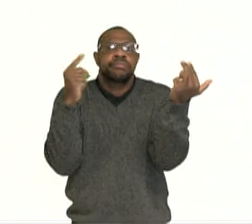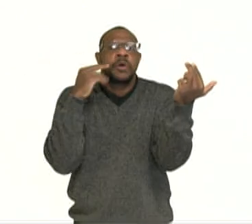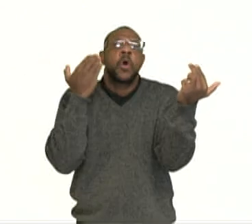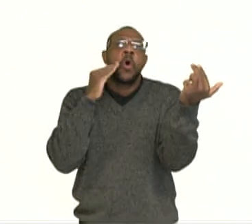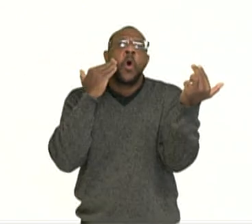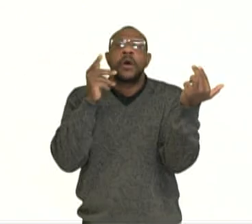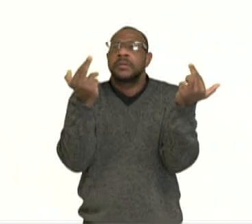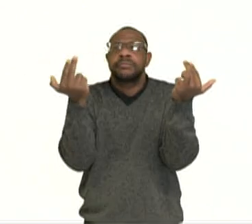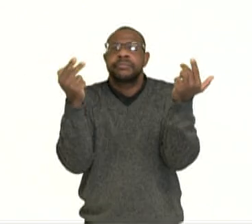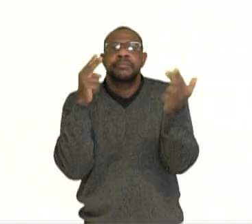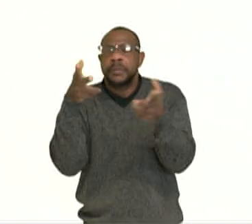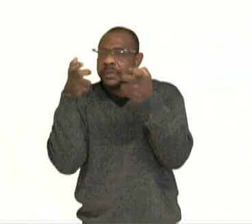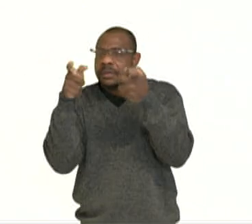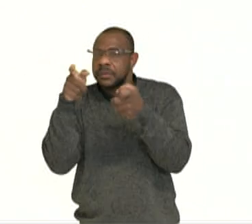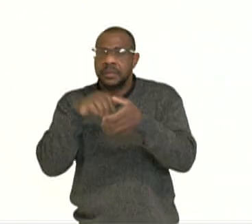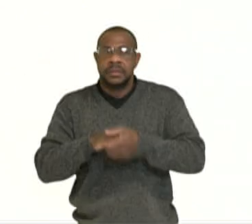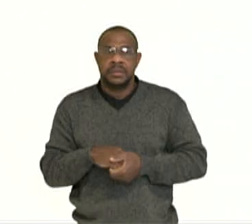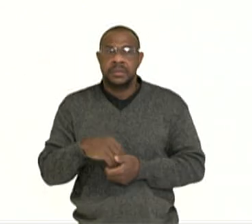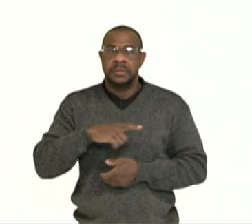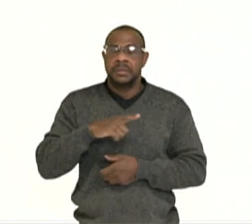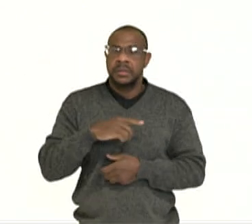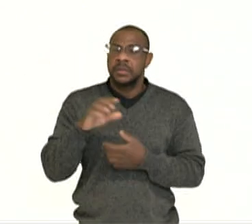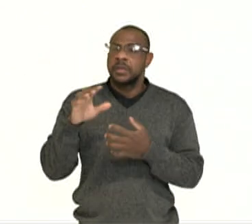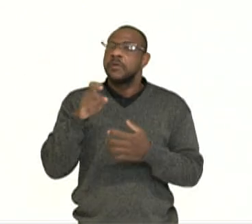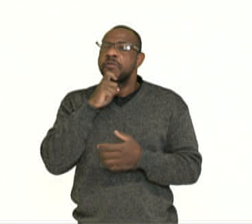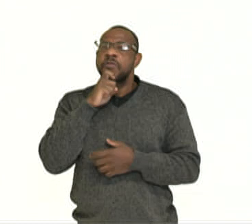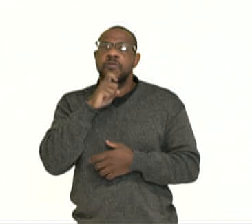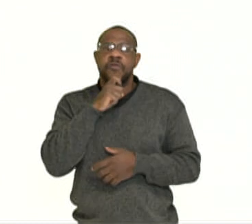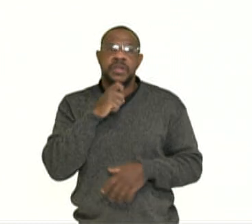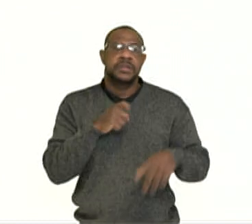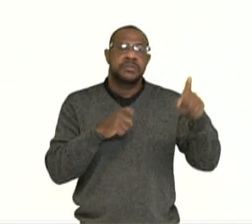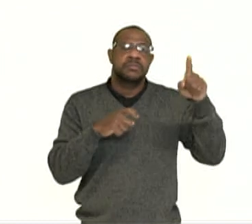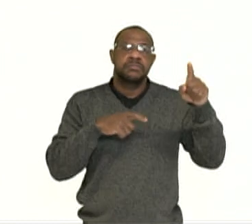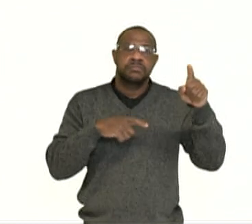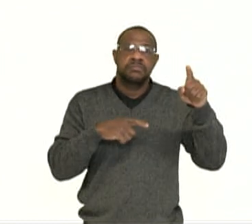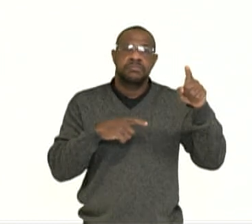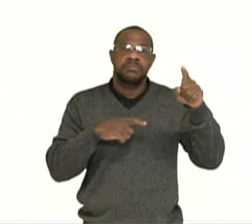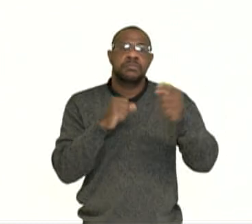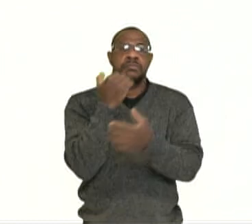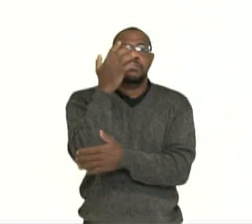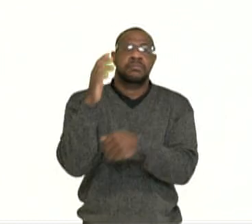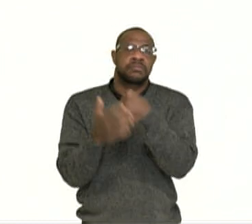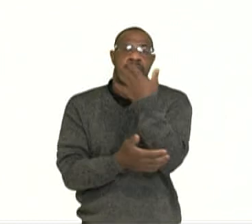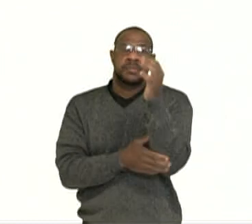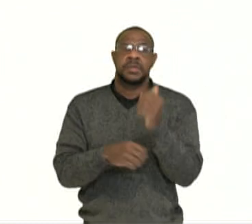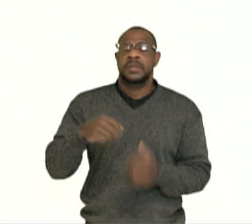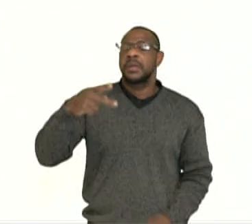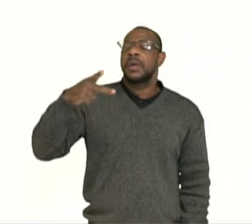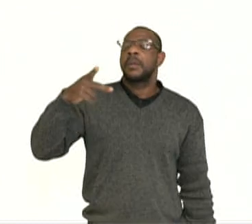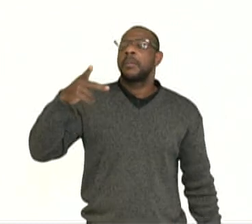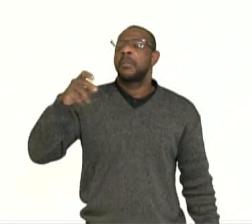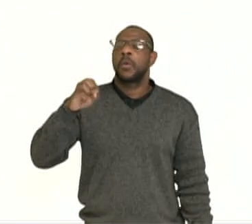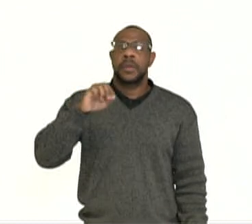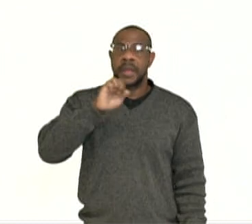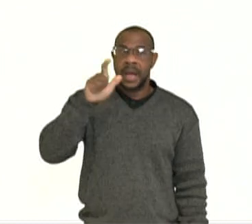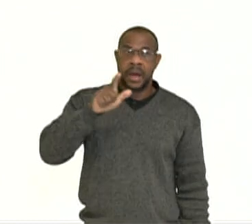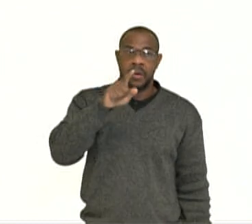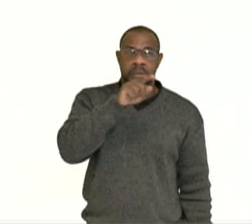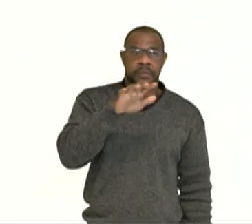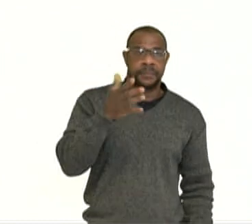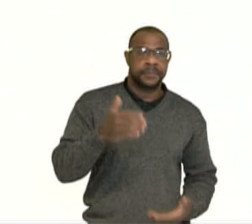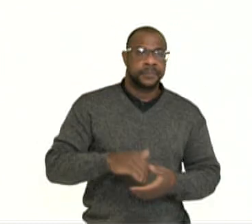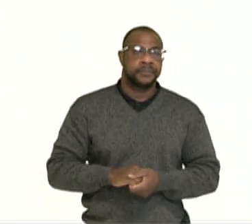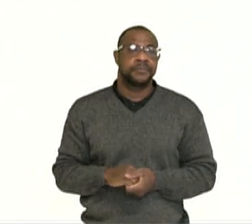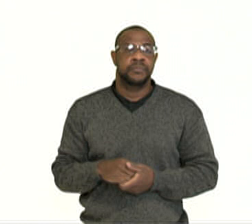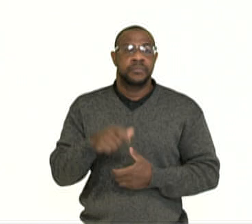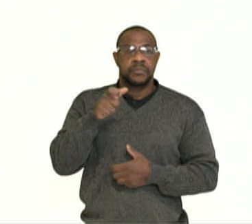rosa. Então perceba que em área de clima frio nós temos o predomínio da floresta boreal. E agora,